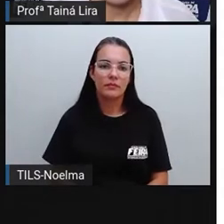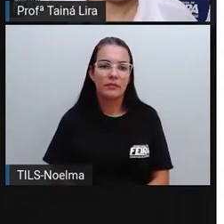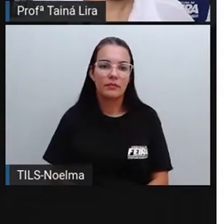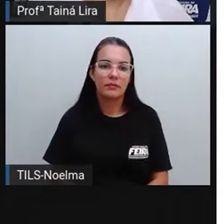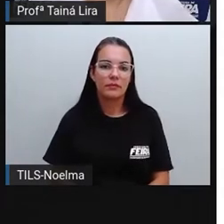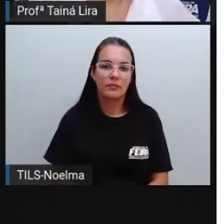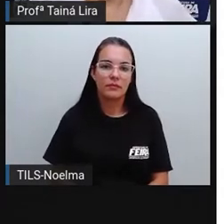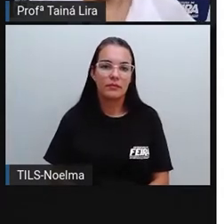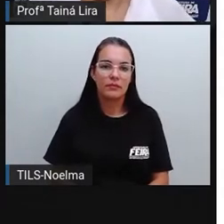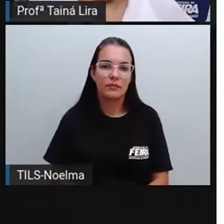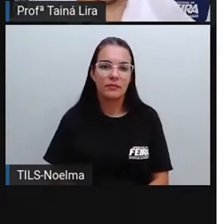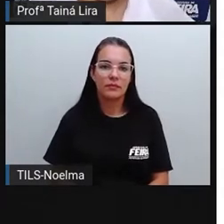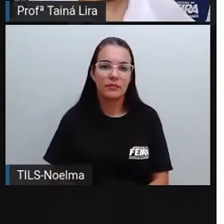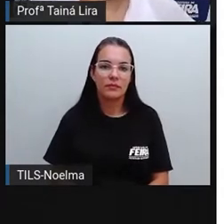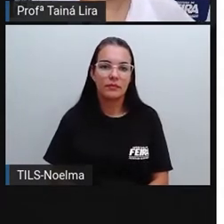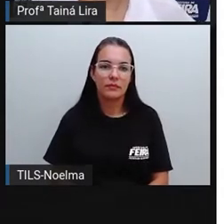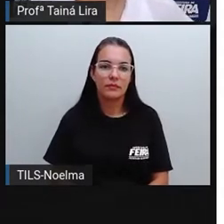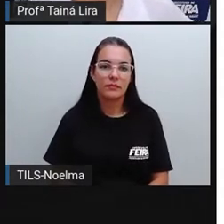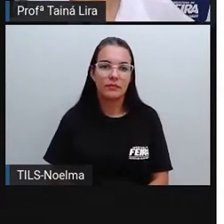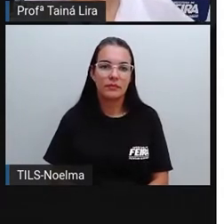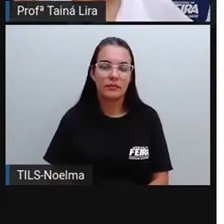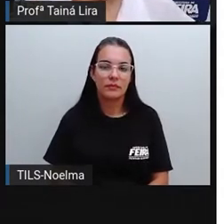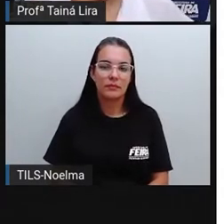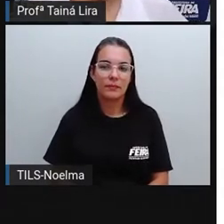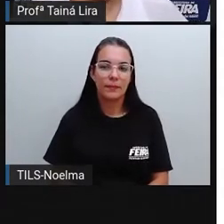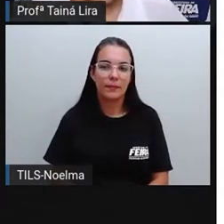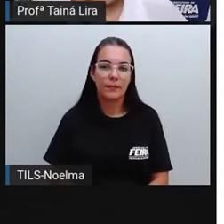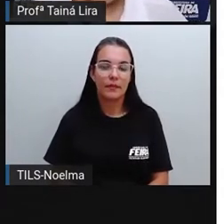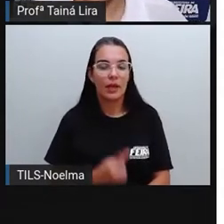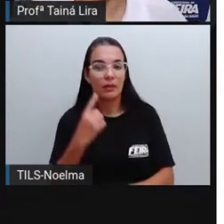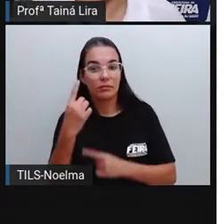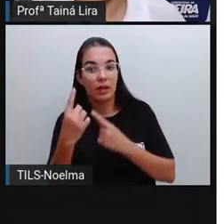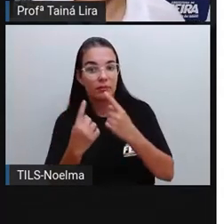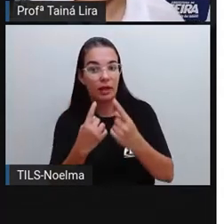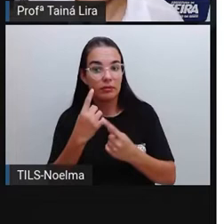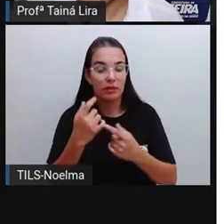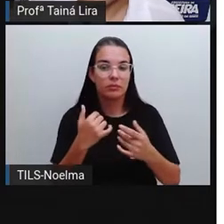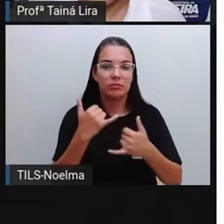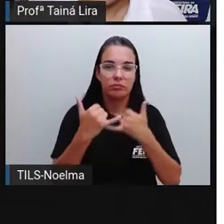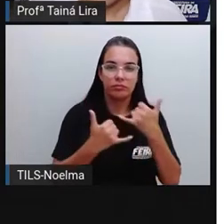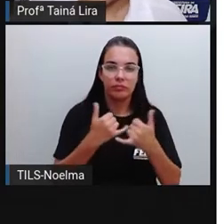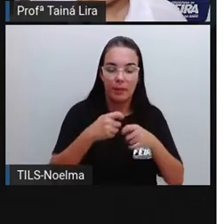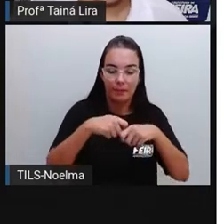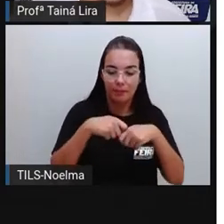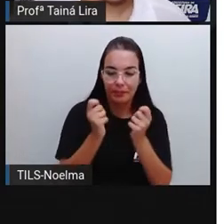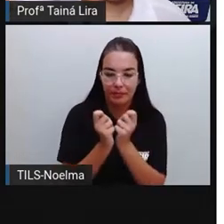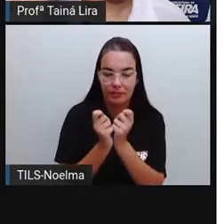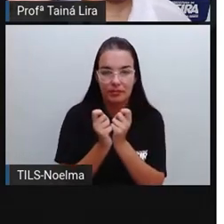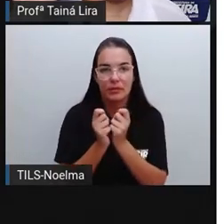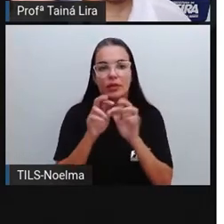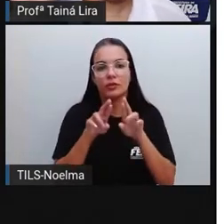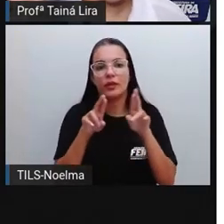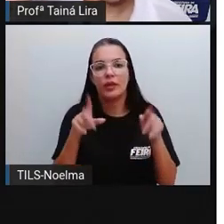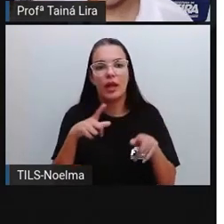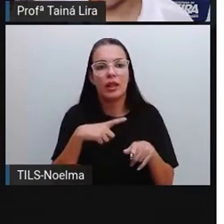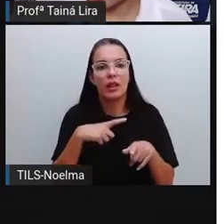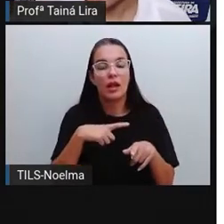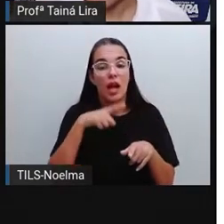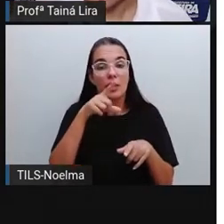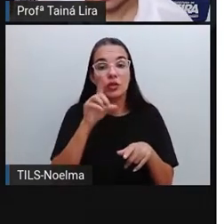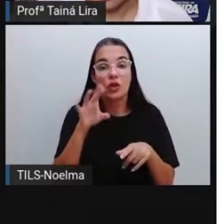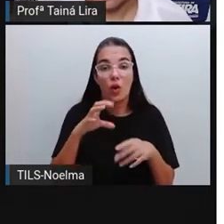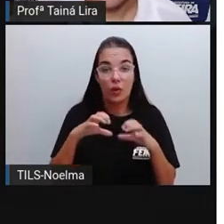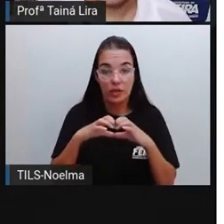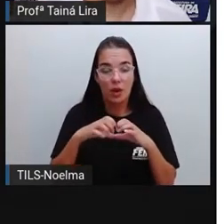Então, isso, pessoal, em cada naipe, certo? Aqui eu mostrei para vocês só o naipe